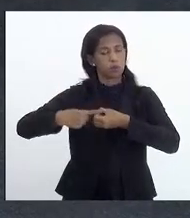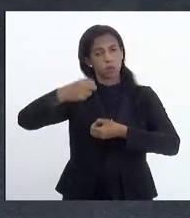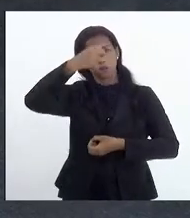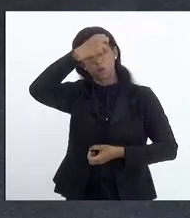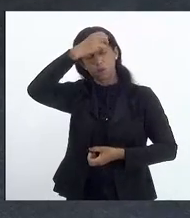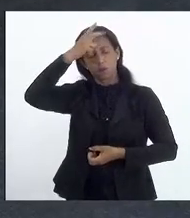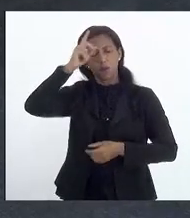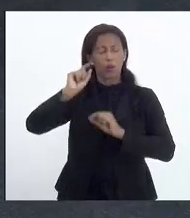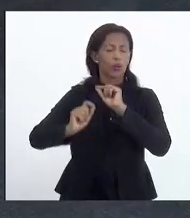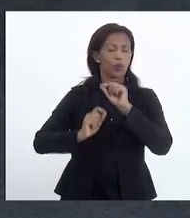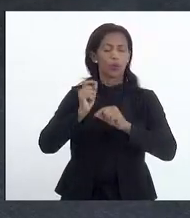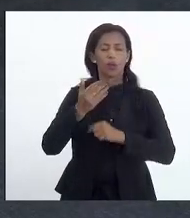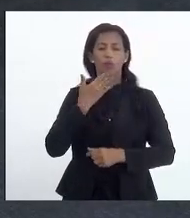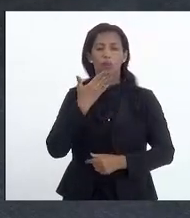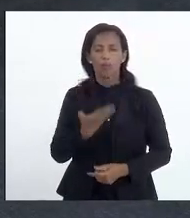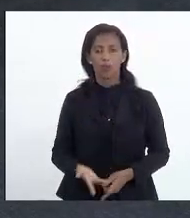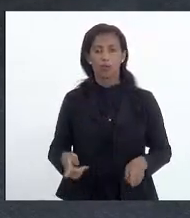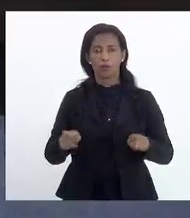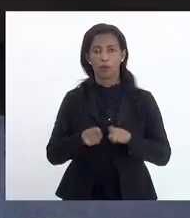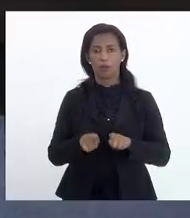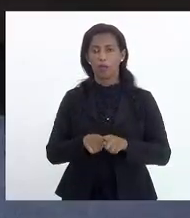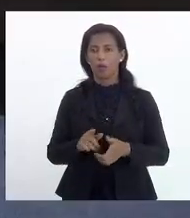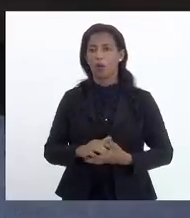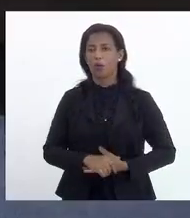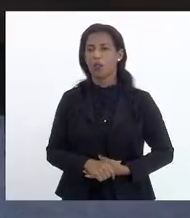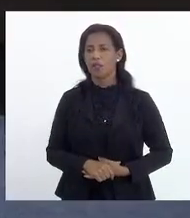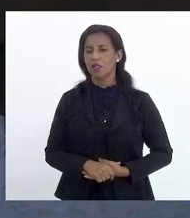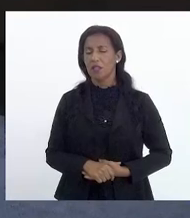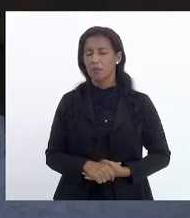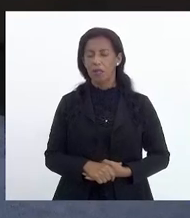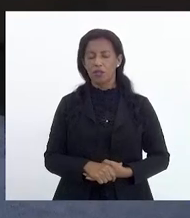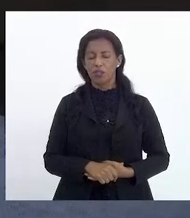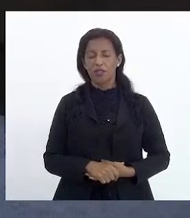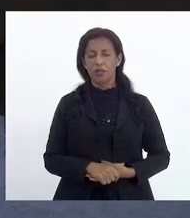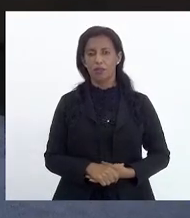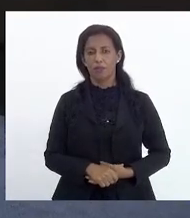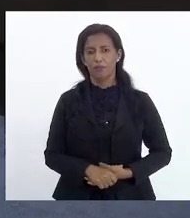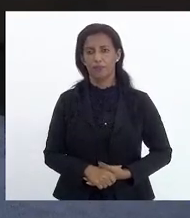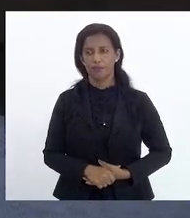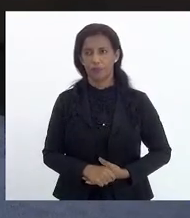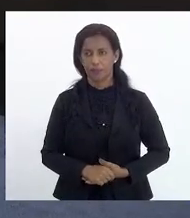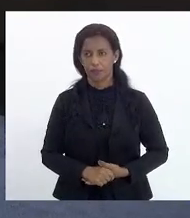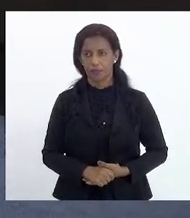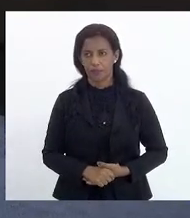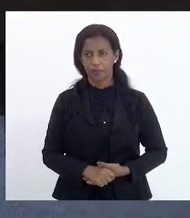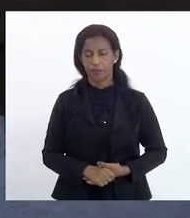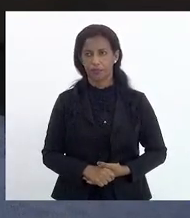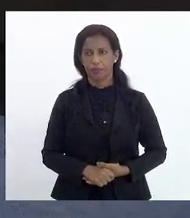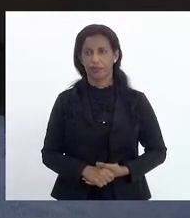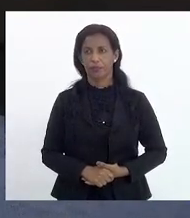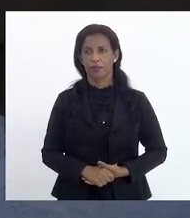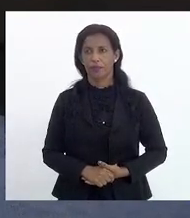que foi solicitada por eles. Obrigada. Deputada Marta, eu tenho recebido, já desde o início do ano, muitos prefeitos